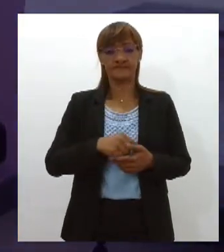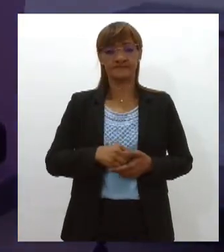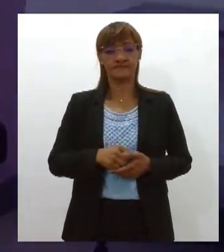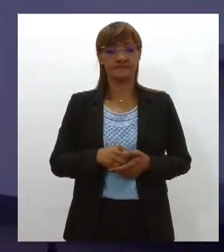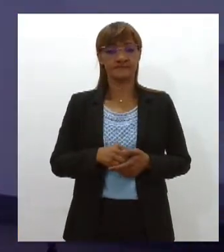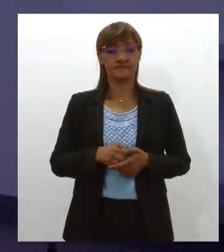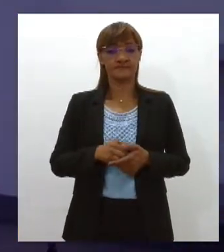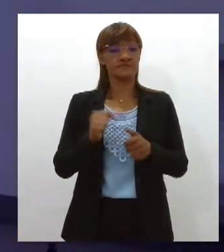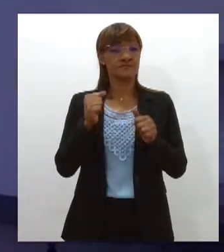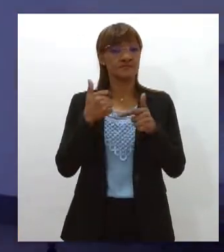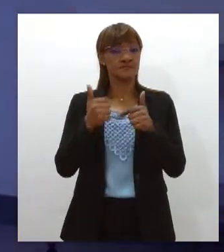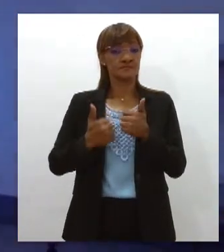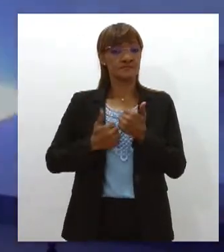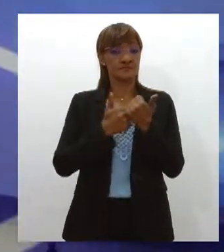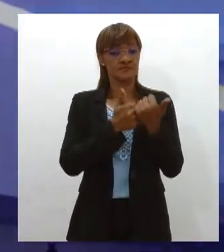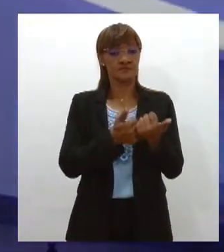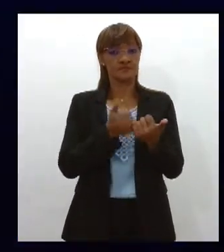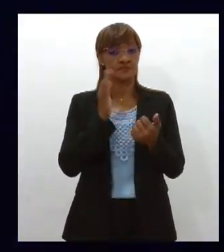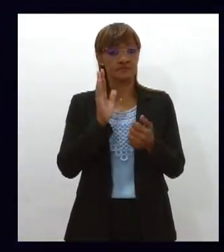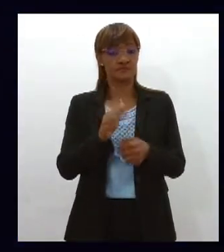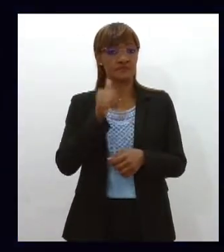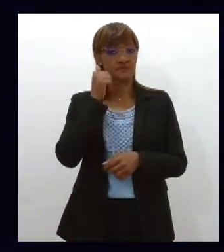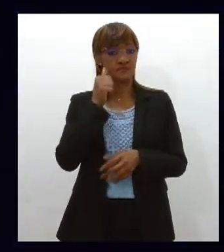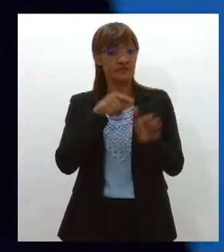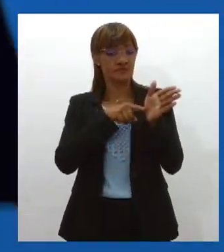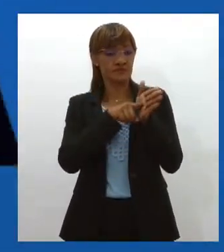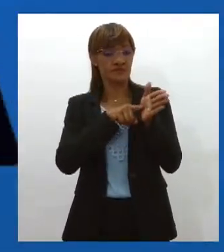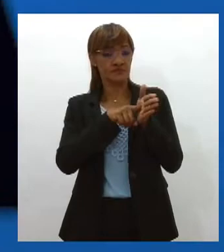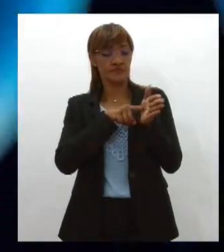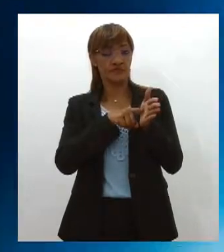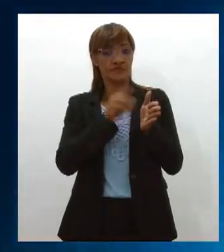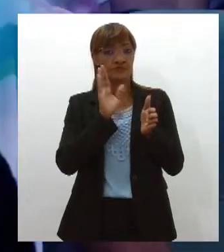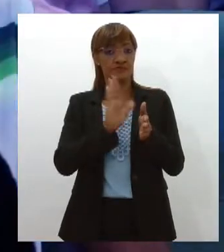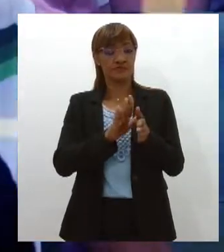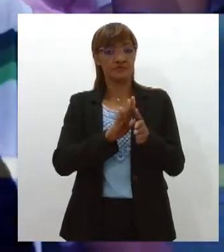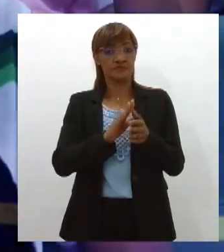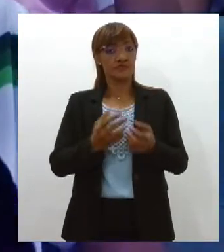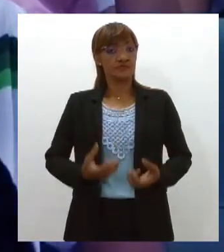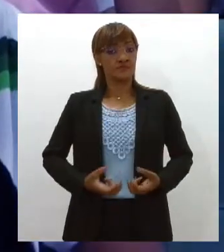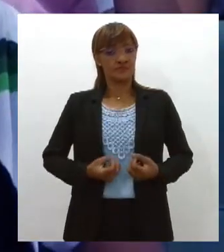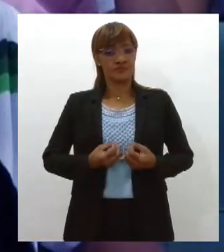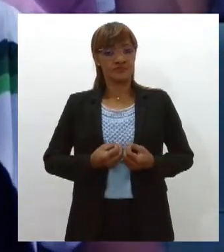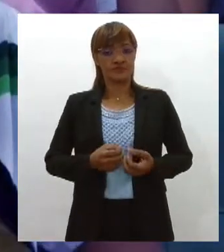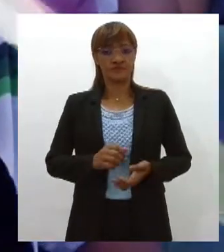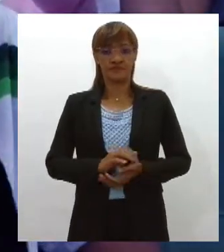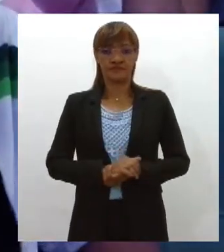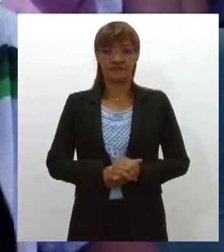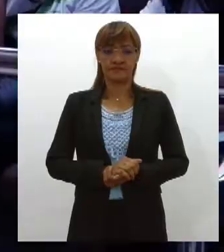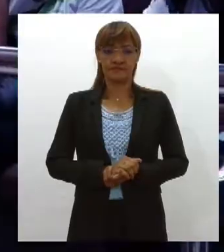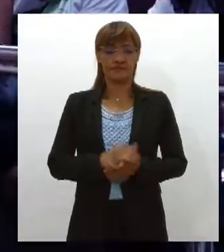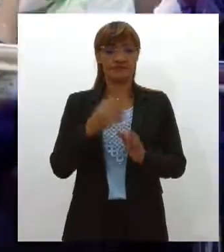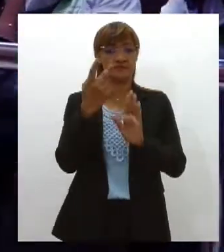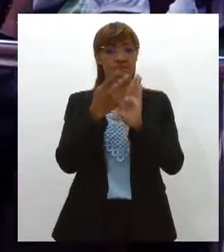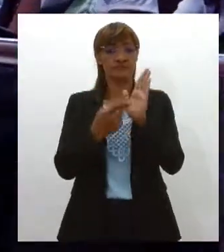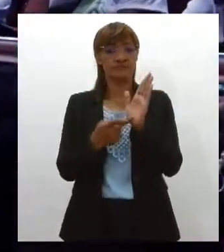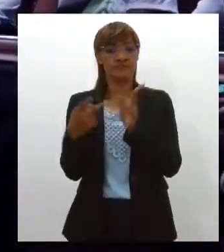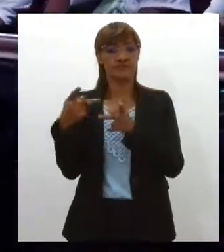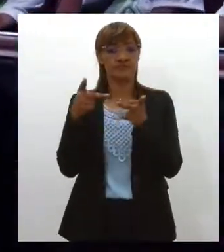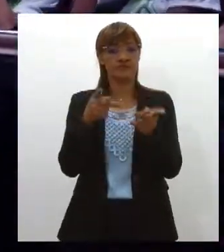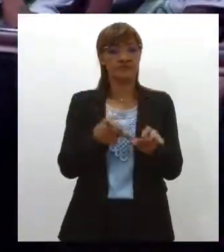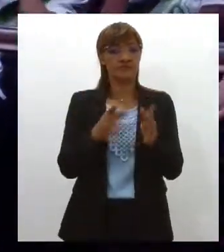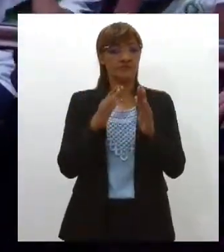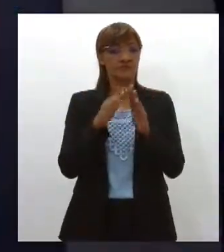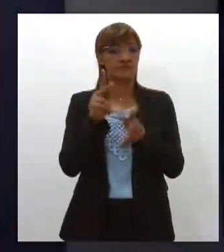social beneficia mulheres com exames para diagnóstico de câncer. Projeto Visita à Casa do Povo